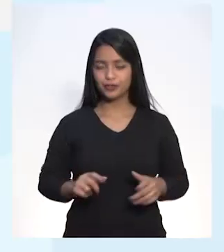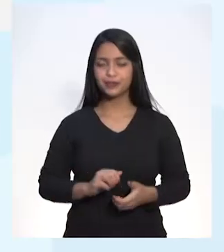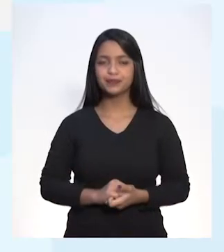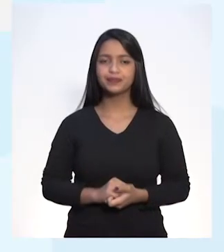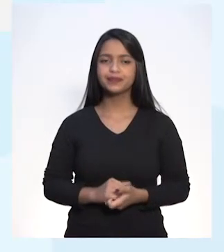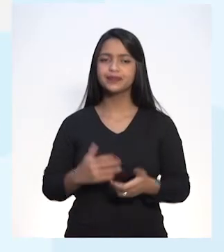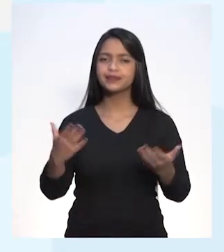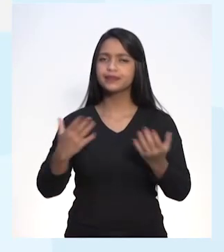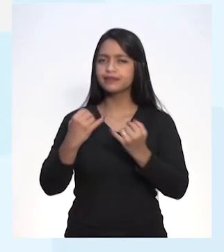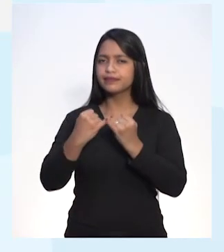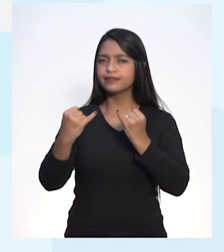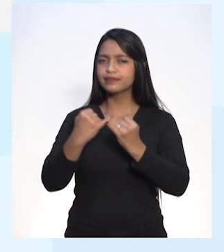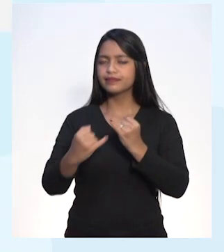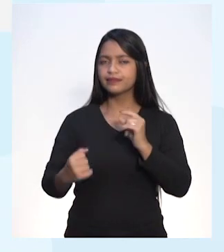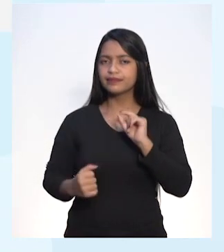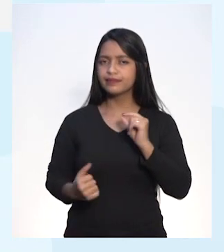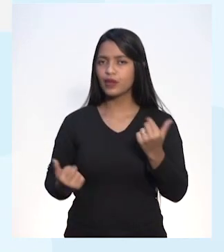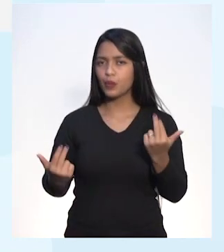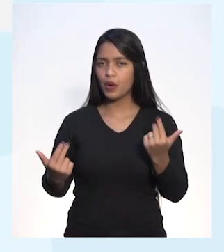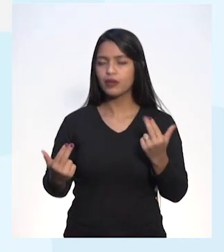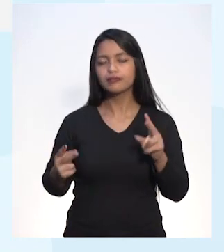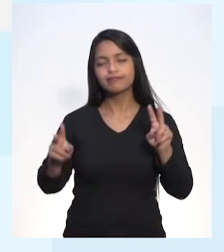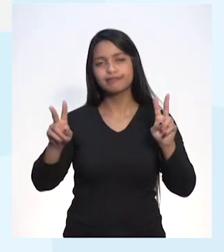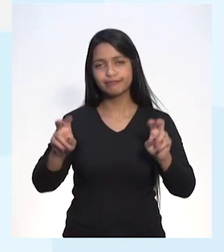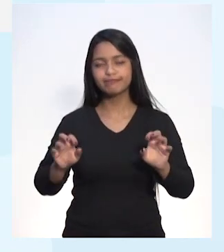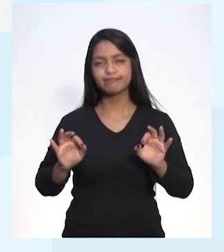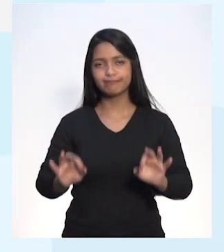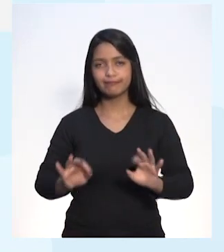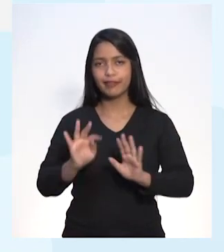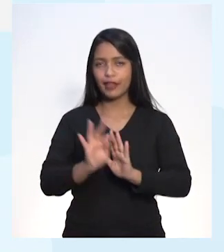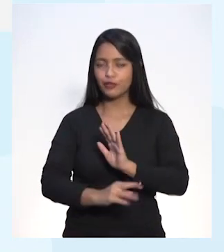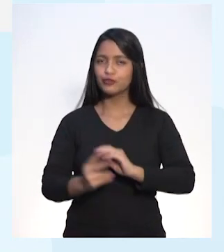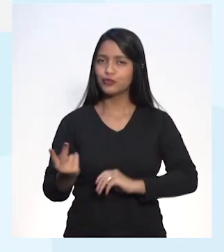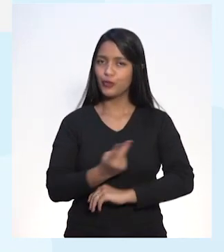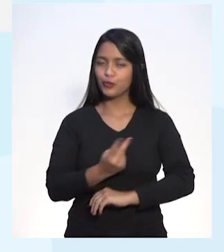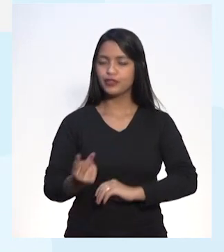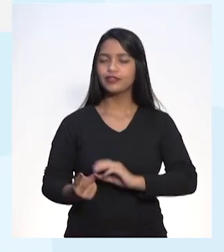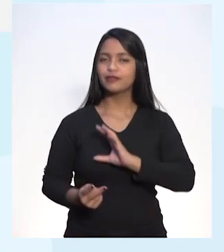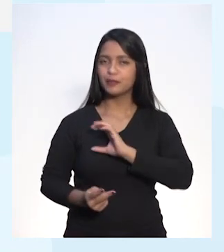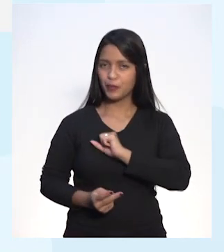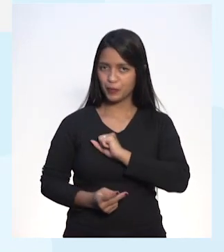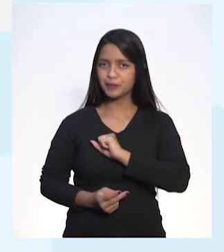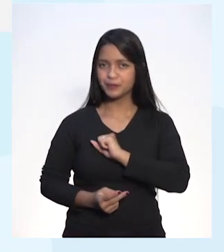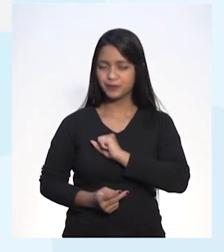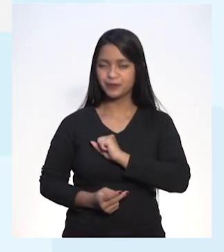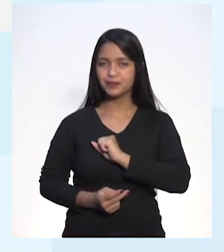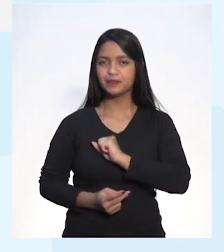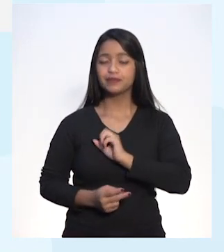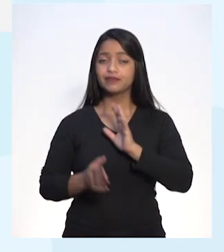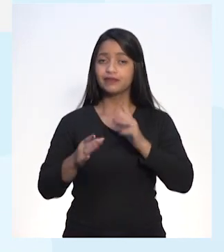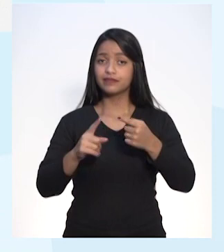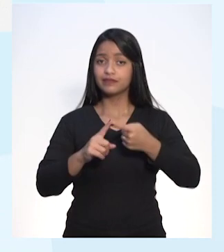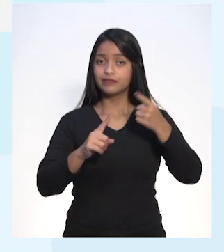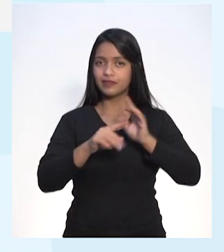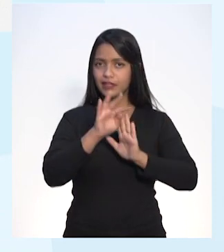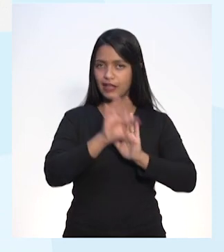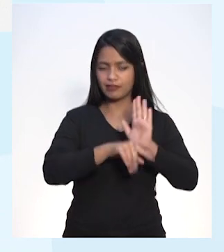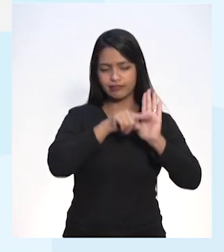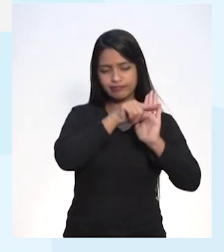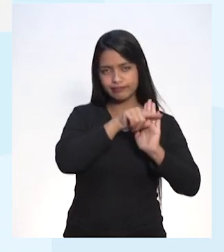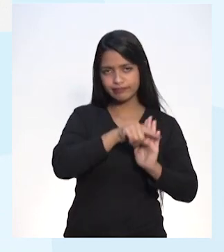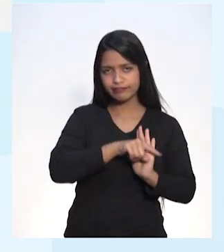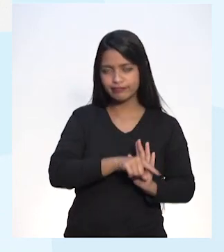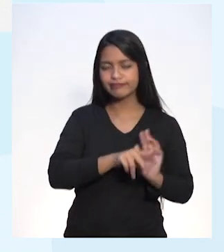Anulo Mateus, anulo na aluno. Eu estou lendo anulo. Ó. É que ficou invertido, mas eu podia ter já percebido. Pro Ana